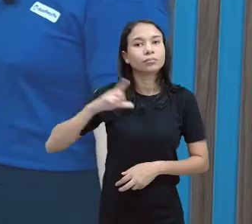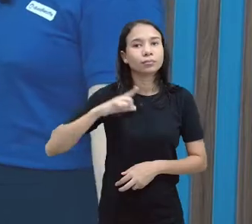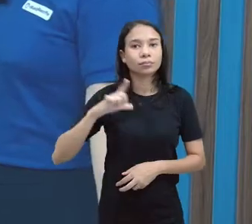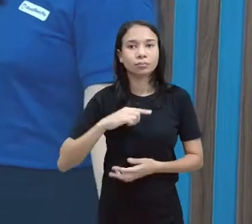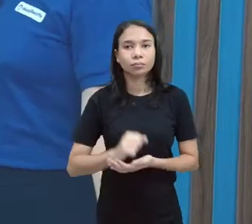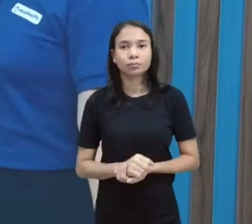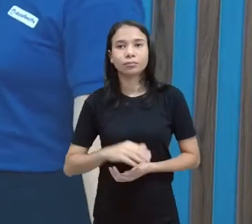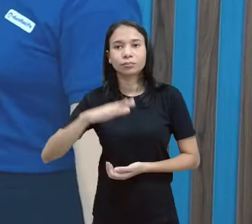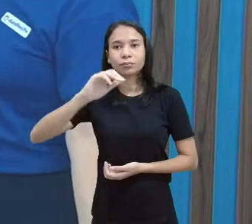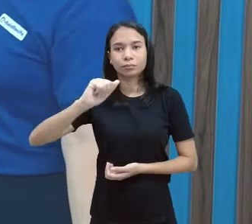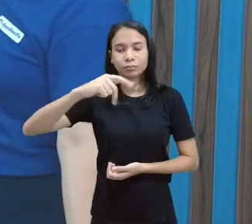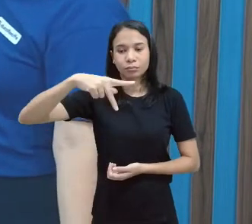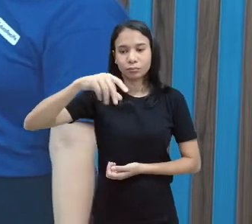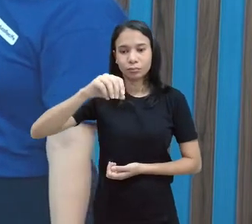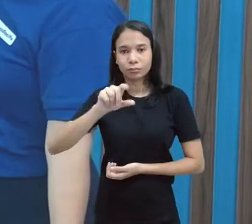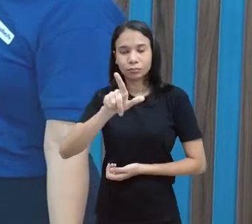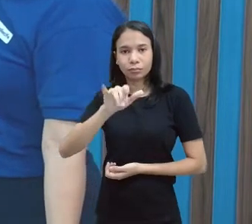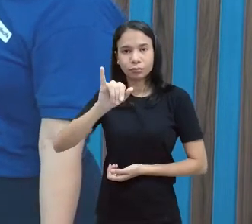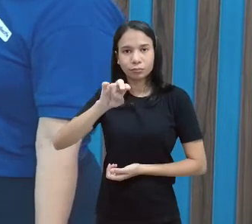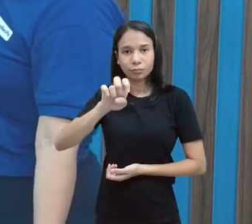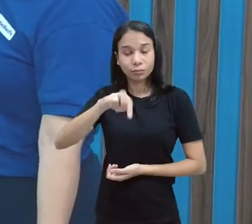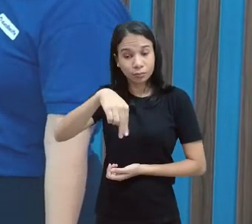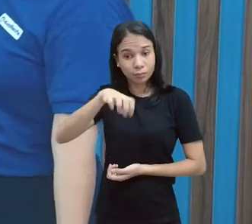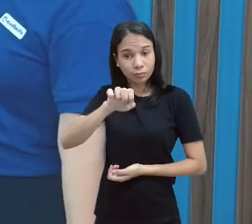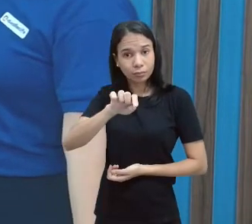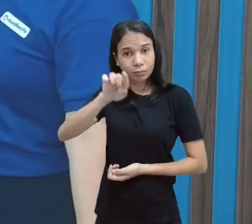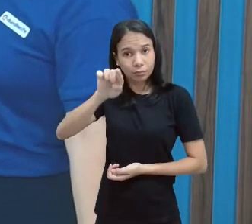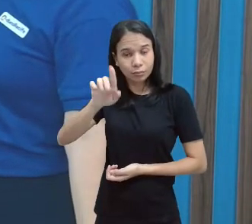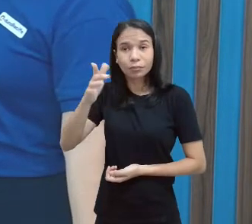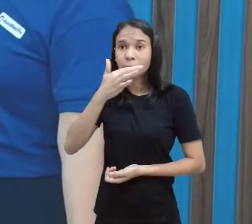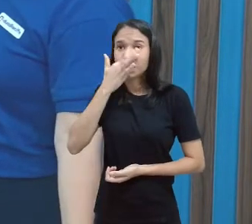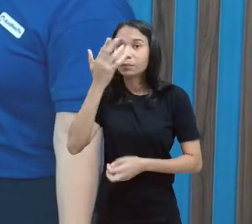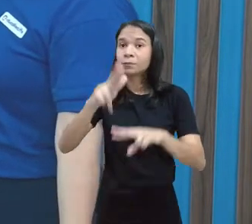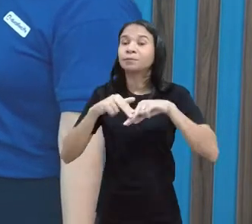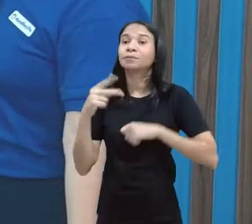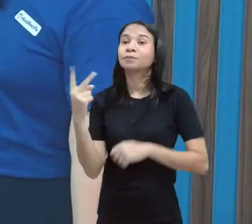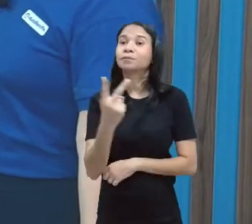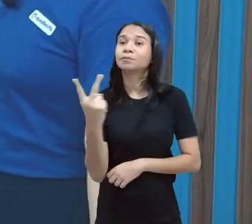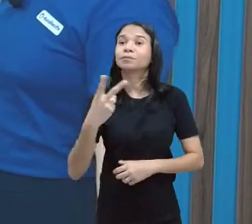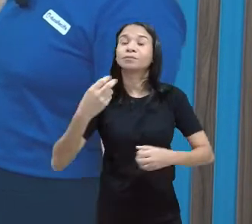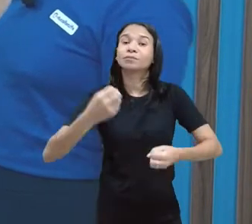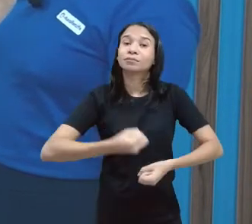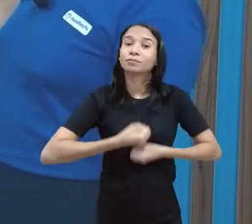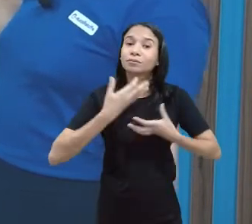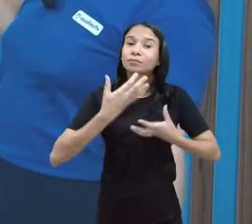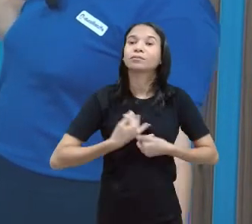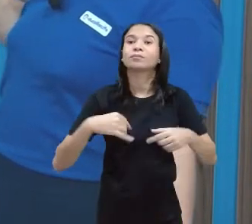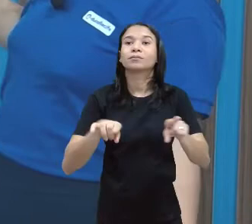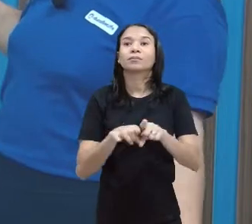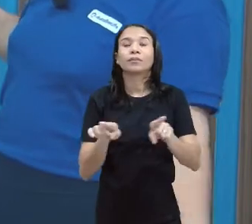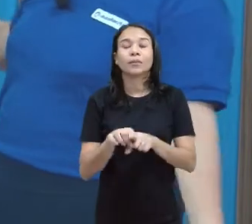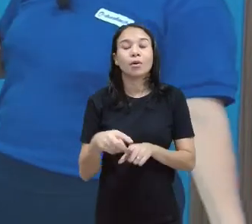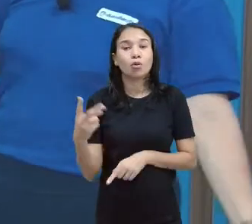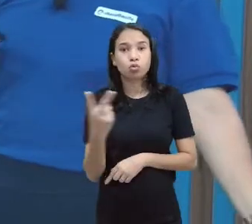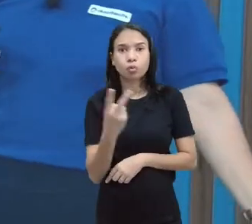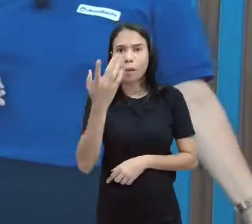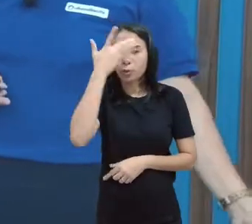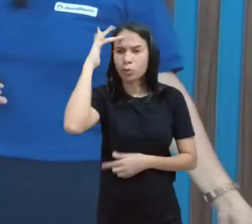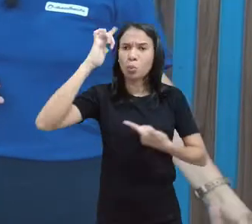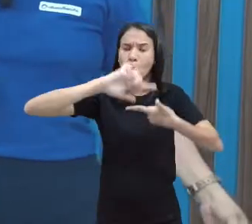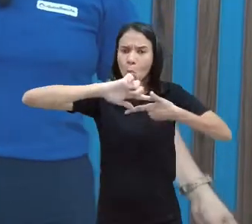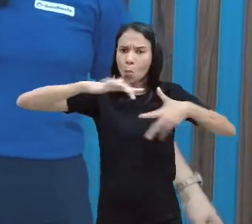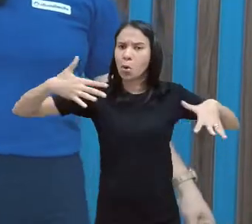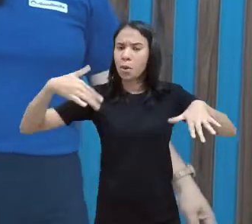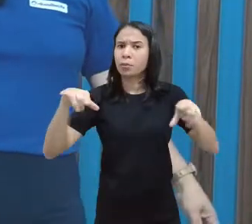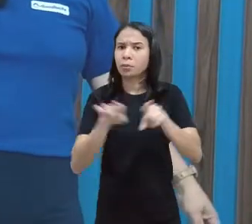Guillaume Apollinaire. E a gente tem duas poesias aqui de dois poetas